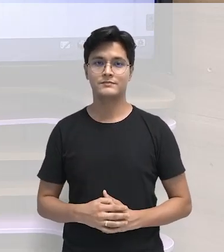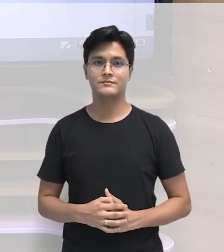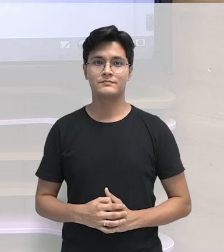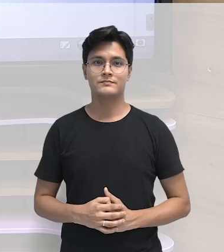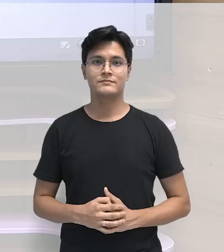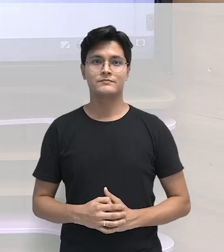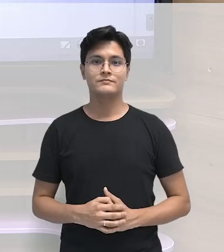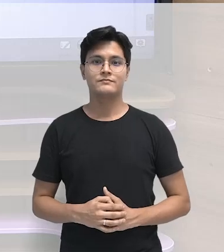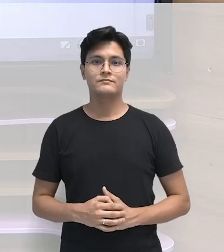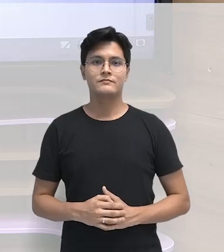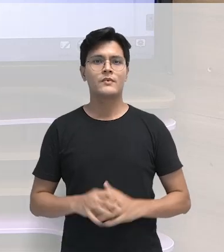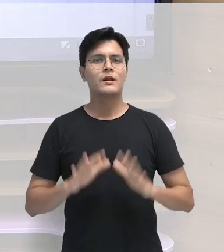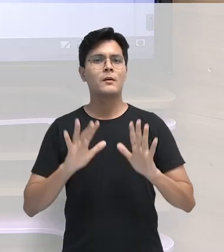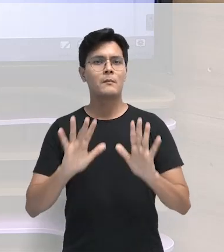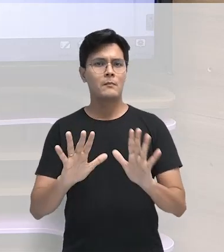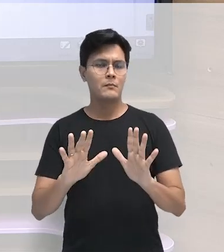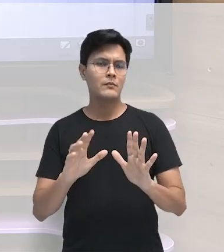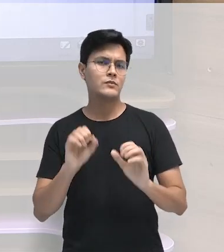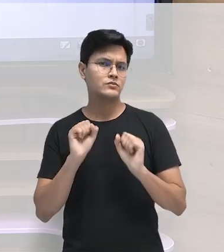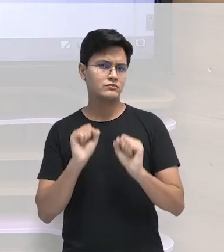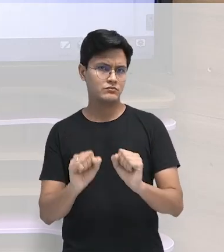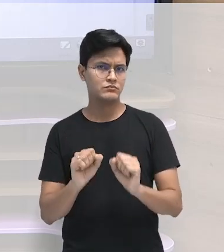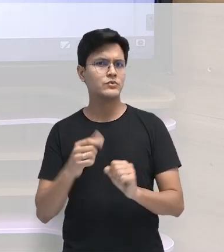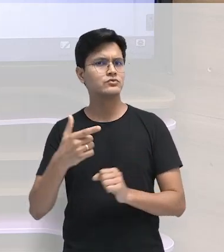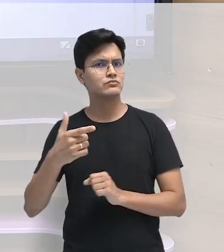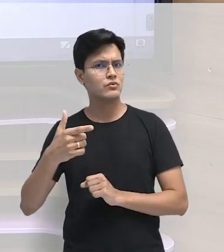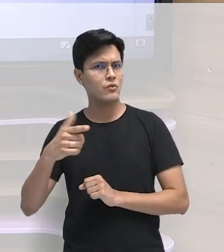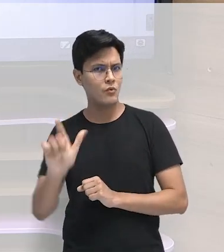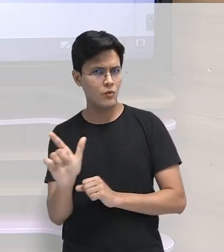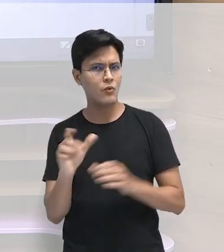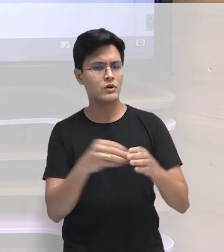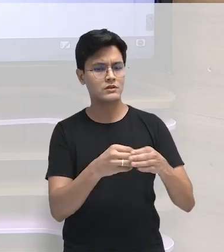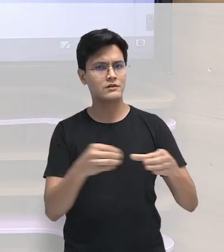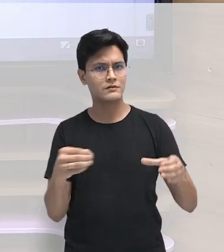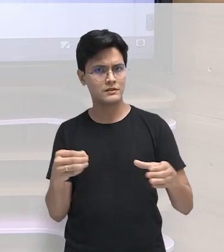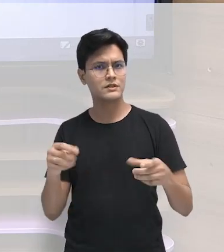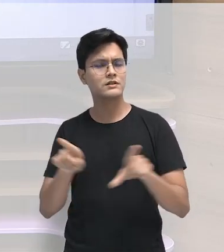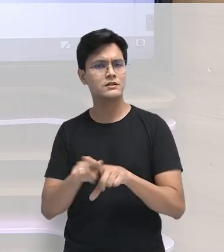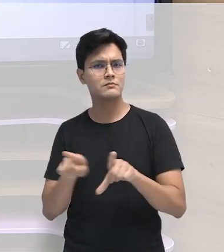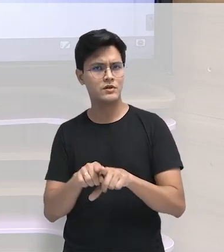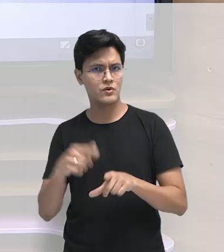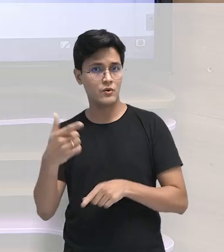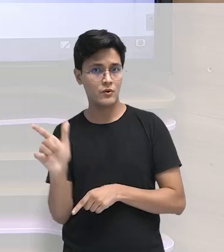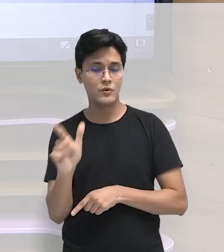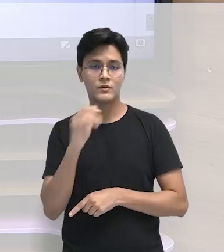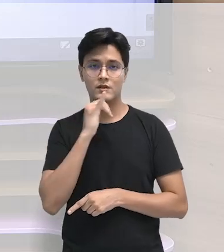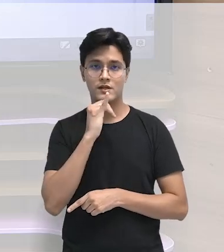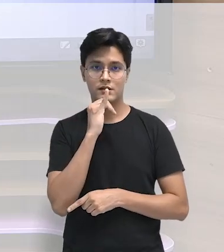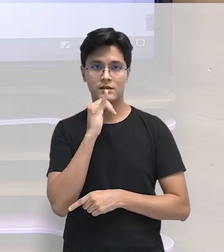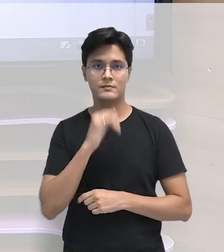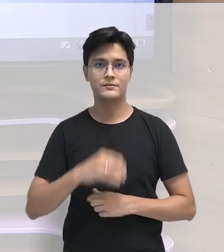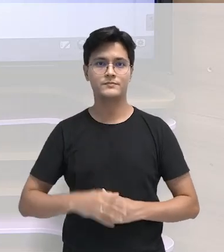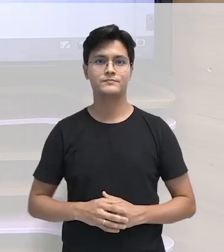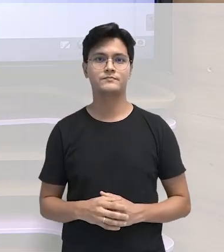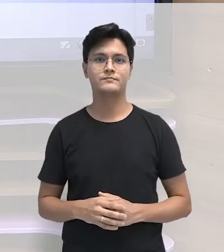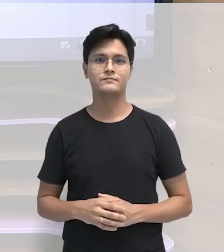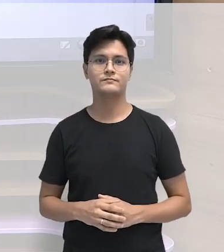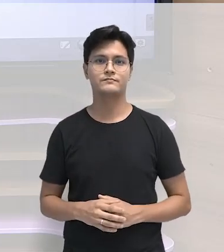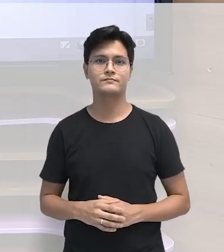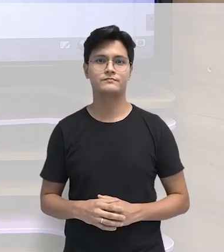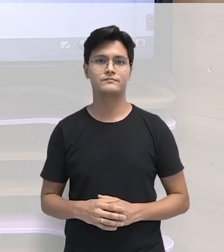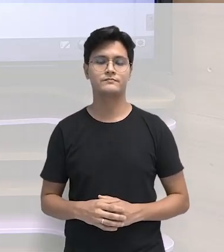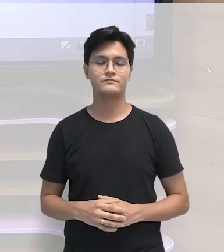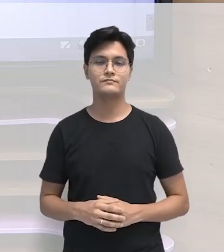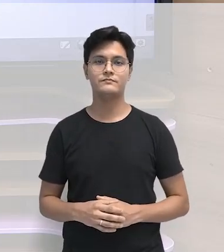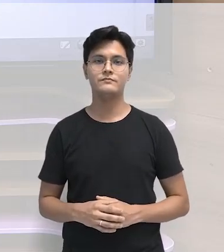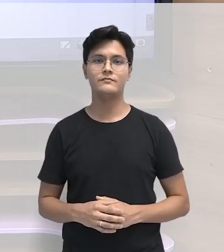certo? Mas eu poderia colocar outros eventos aí também, tá ok? Eu poderia, por exemplo, colocar quais são as chances de